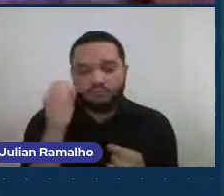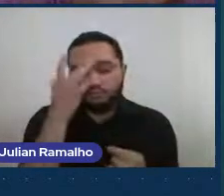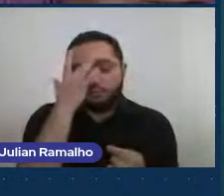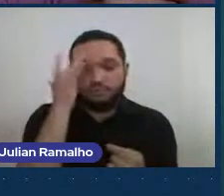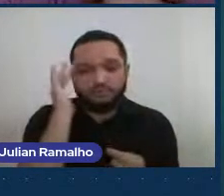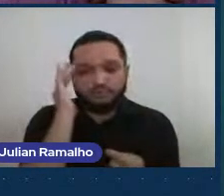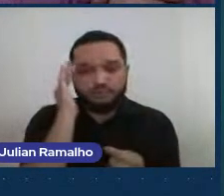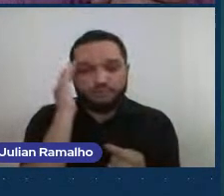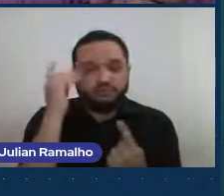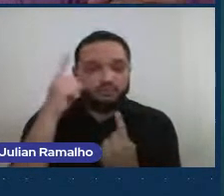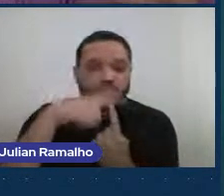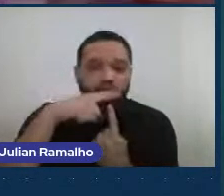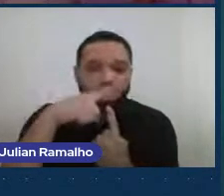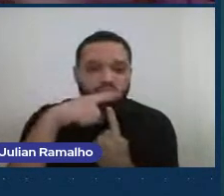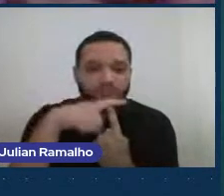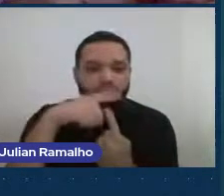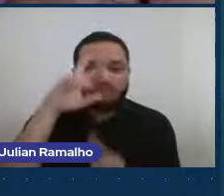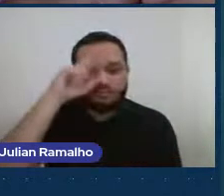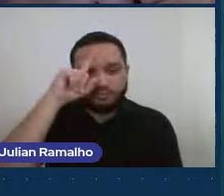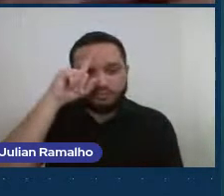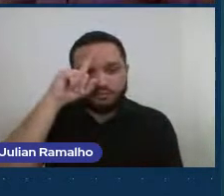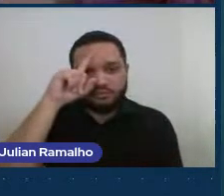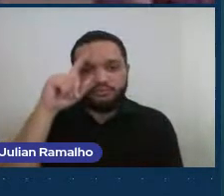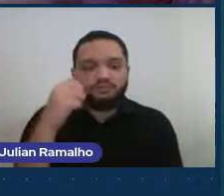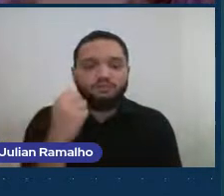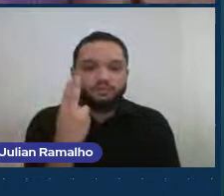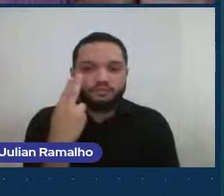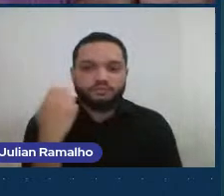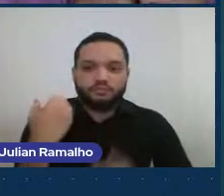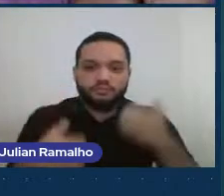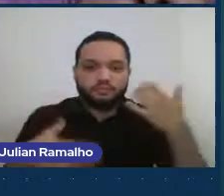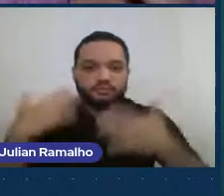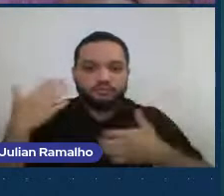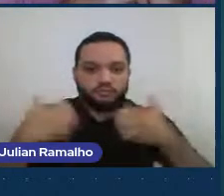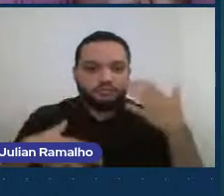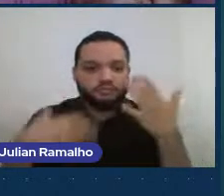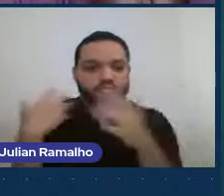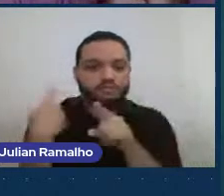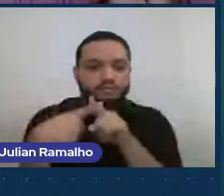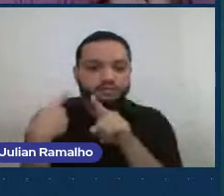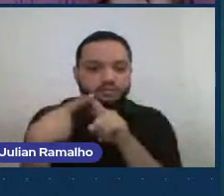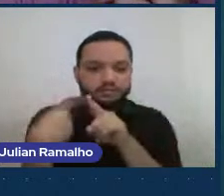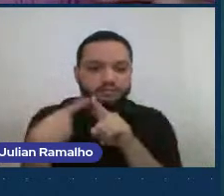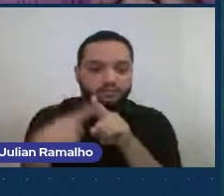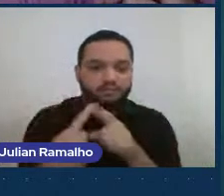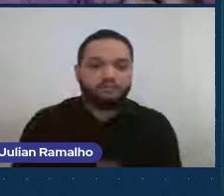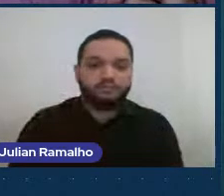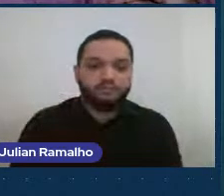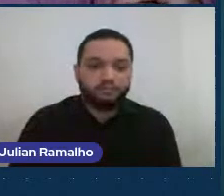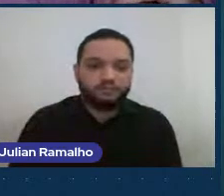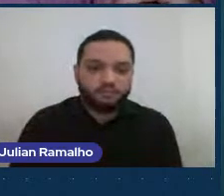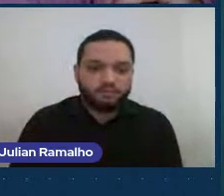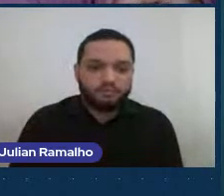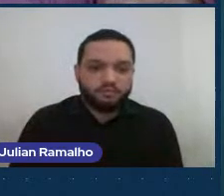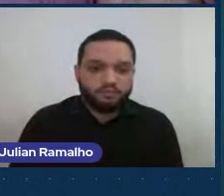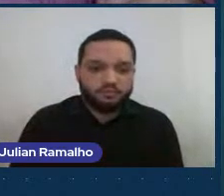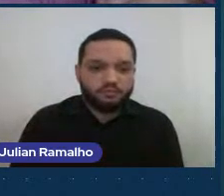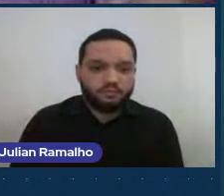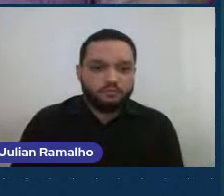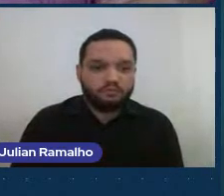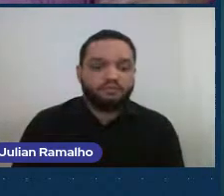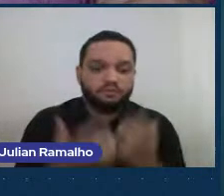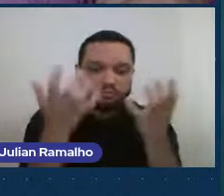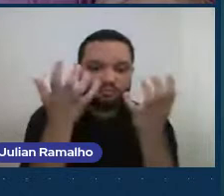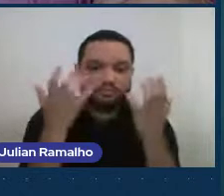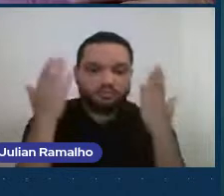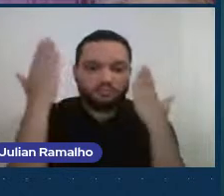esse tipo de equívoco. E aí eu vou explicar para vocês por que, que é um equívoco. Vejam, quando eu digo assim, ó, eu quero